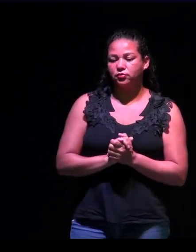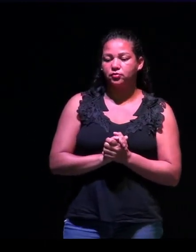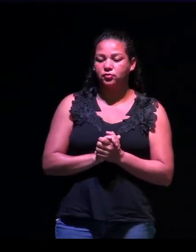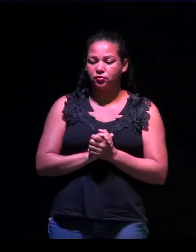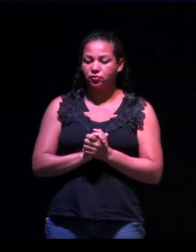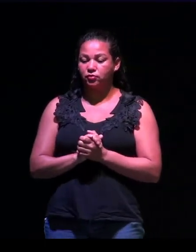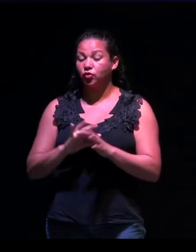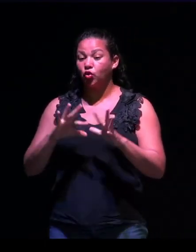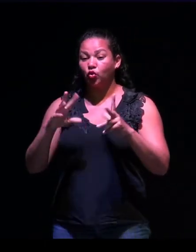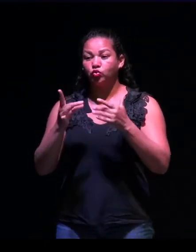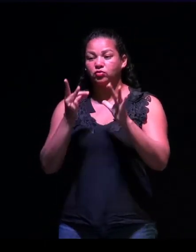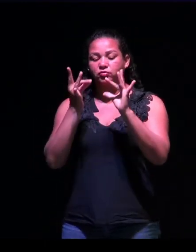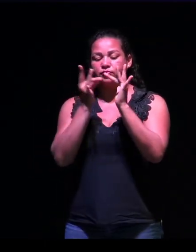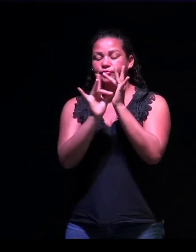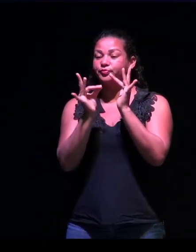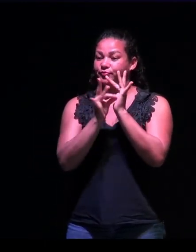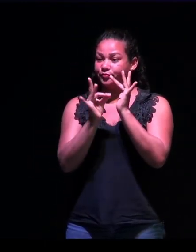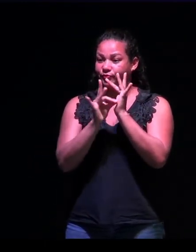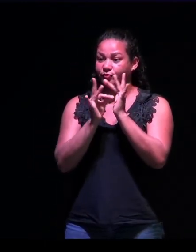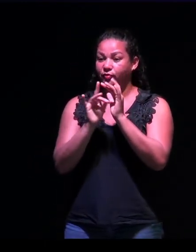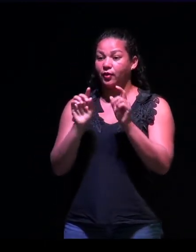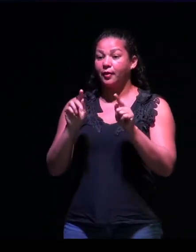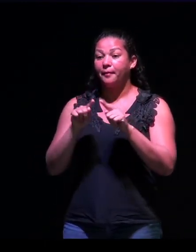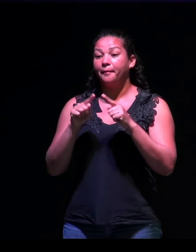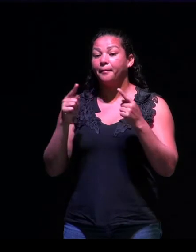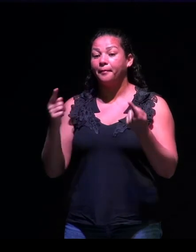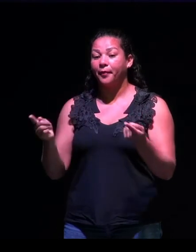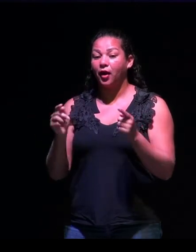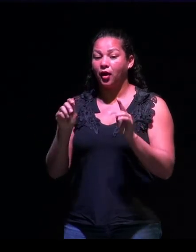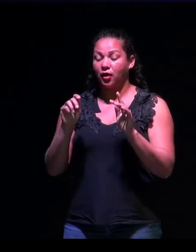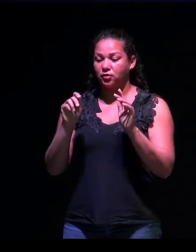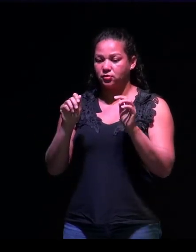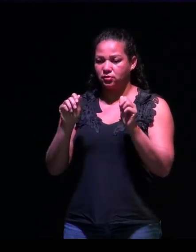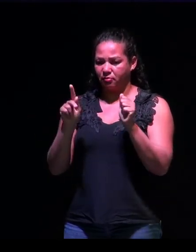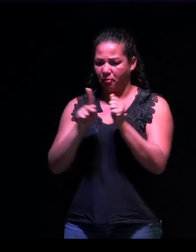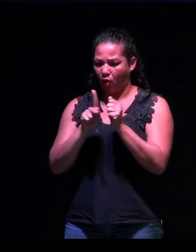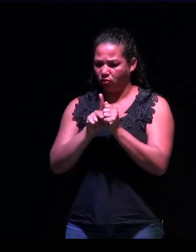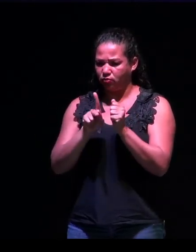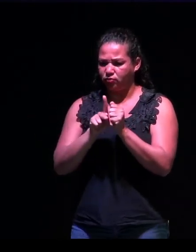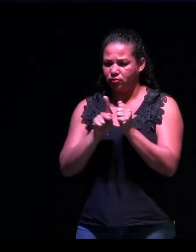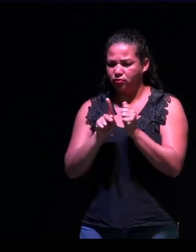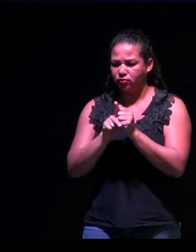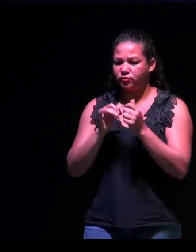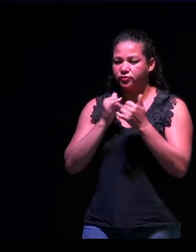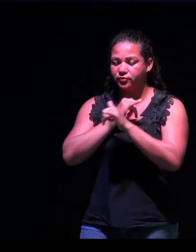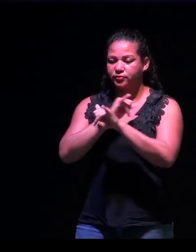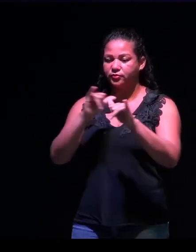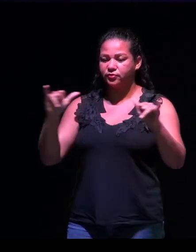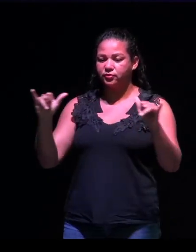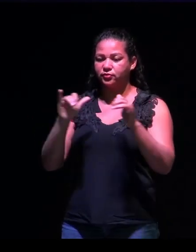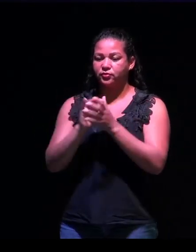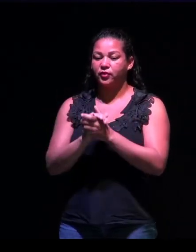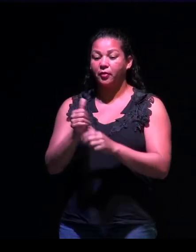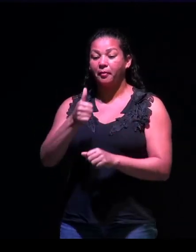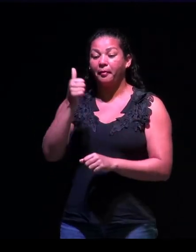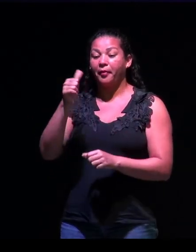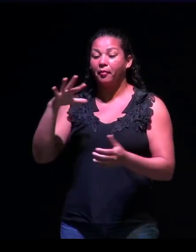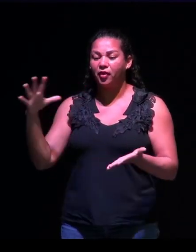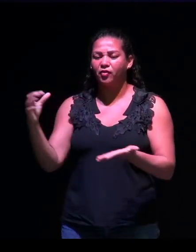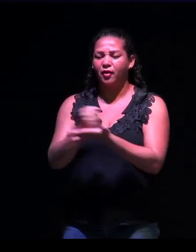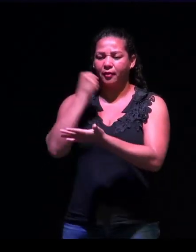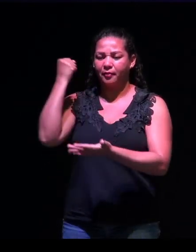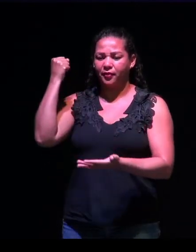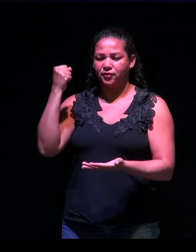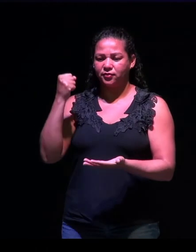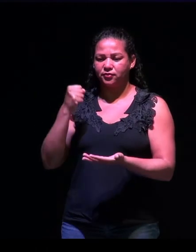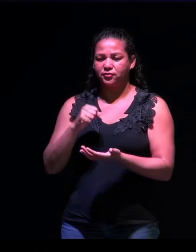sobre o anticristo, mas o apóstolo está dizendo: não se engane, porque não é agora isso. Primeiro tem um arrebatamento, mas ele